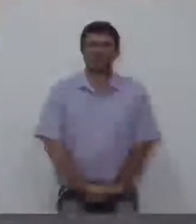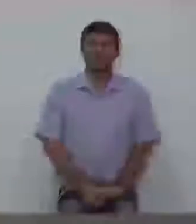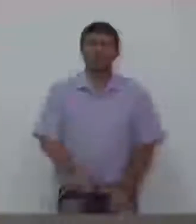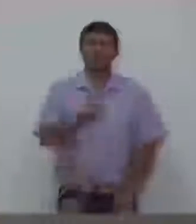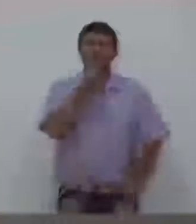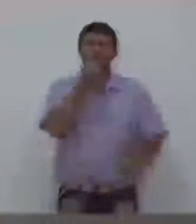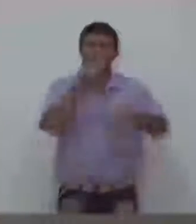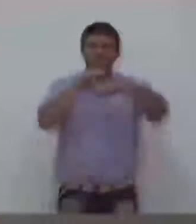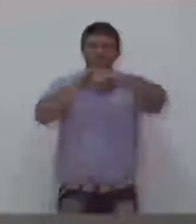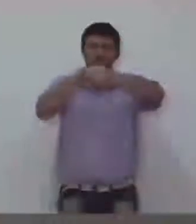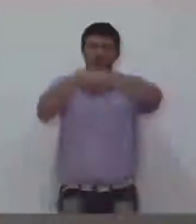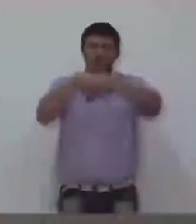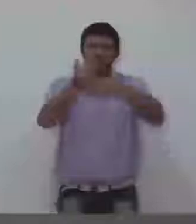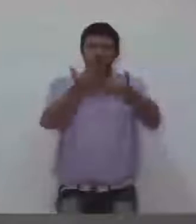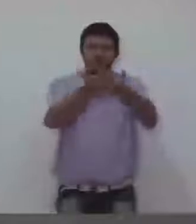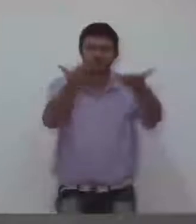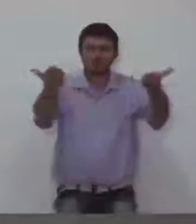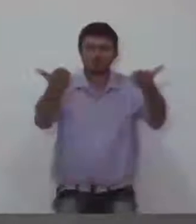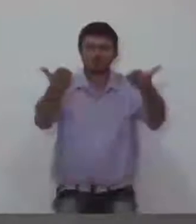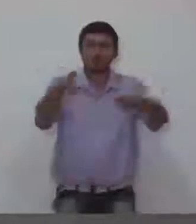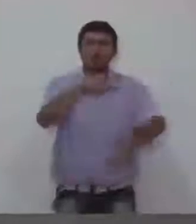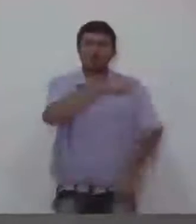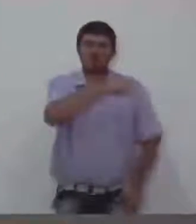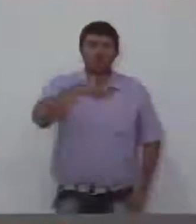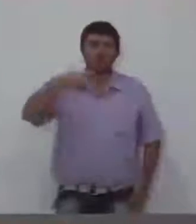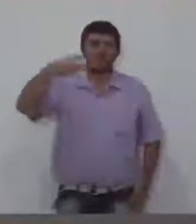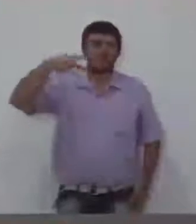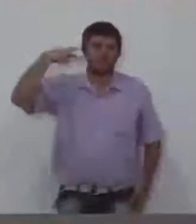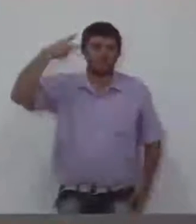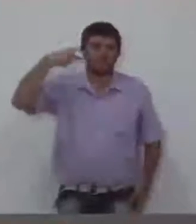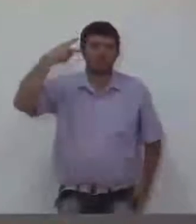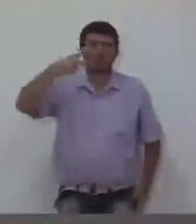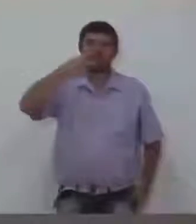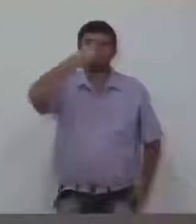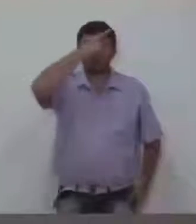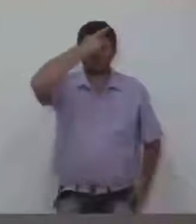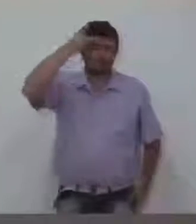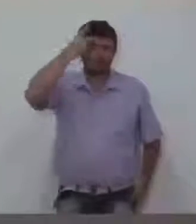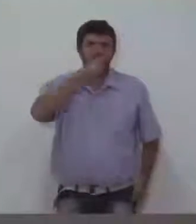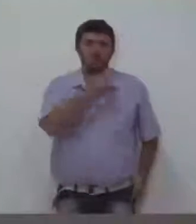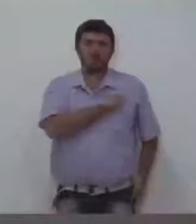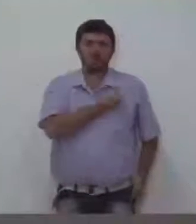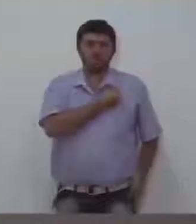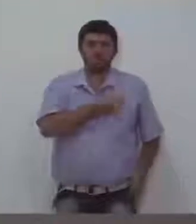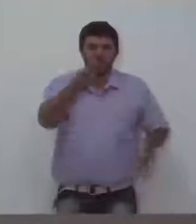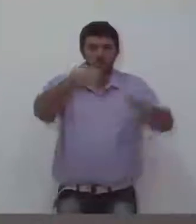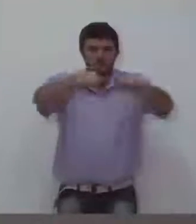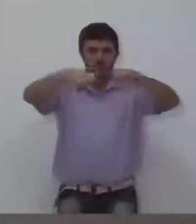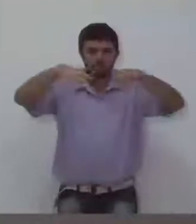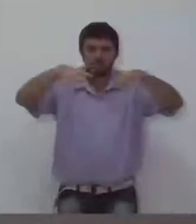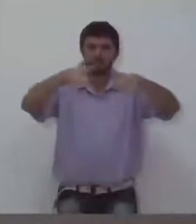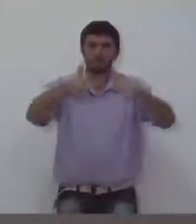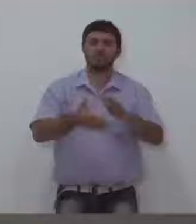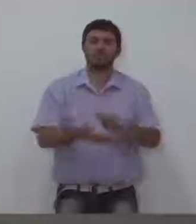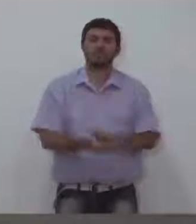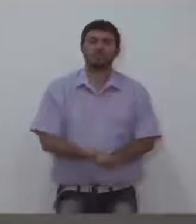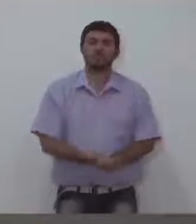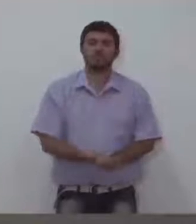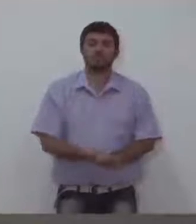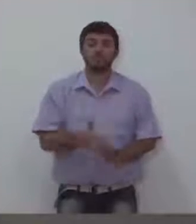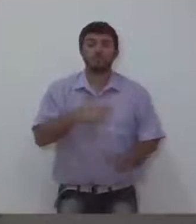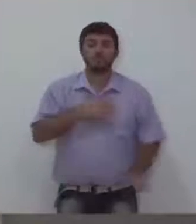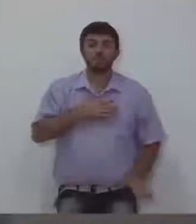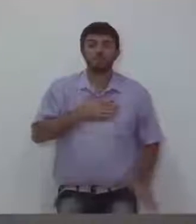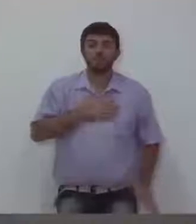Boa noite a todos, novamente, senhor presidente, senhoras vereadoras, público presente. Eu vou dar uma sugestão que vai